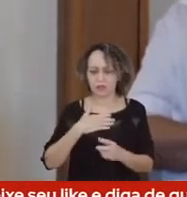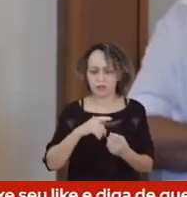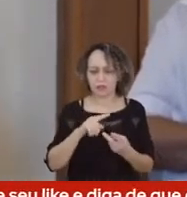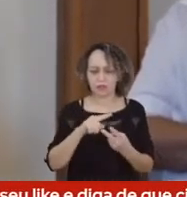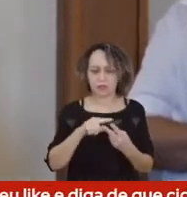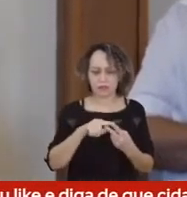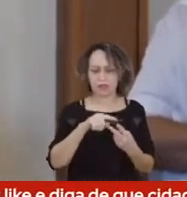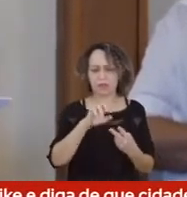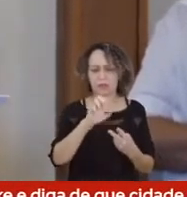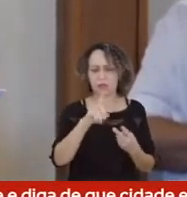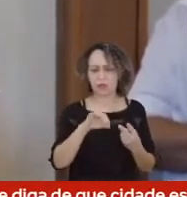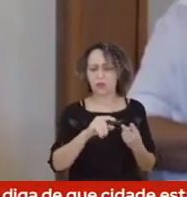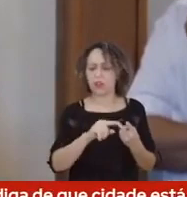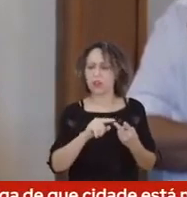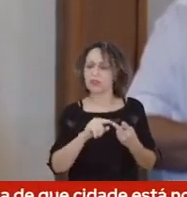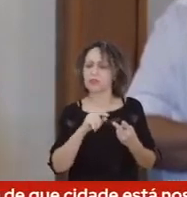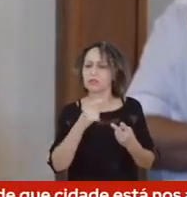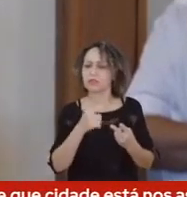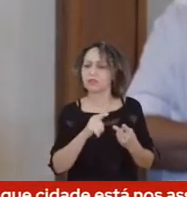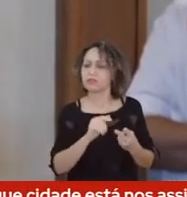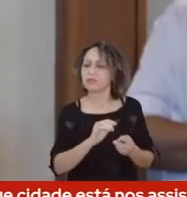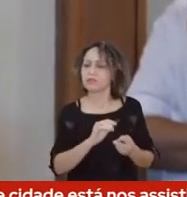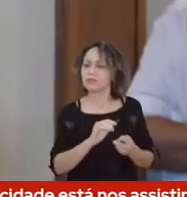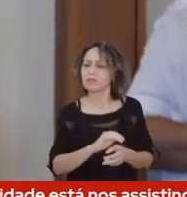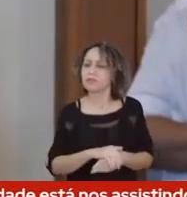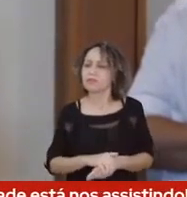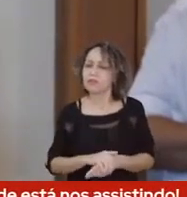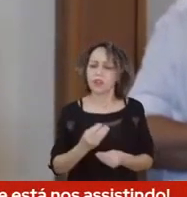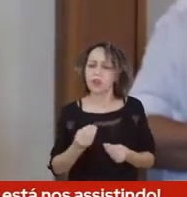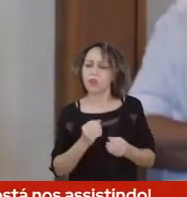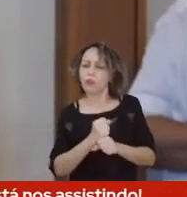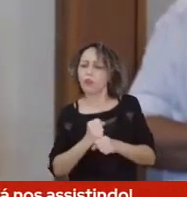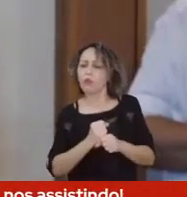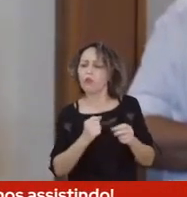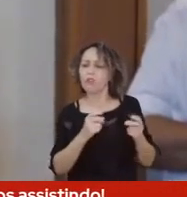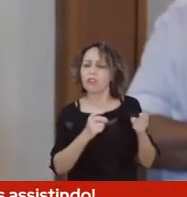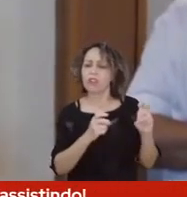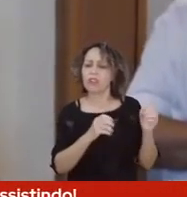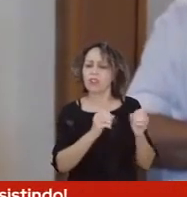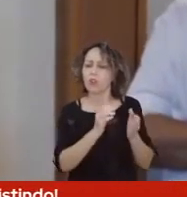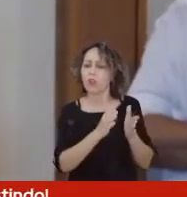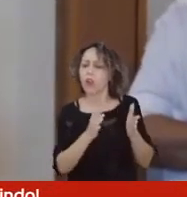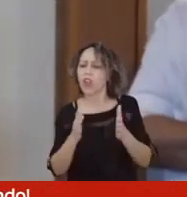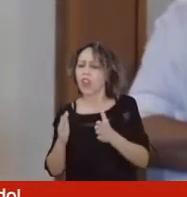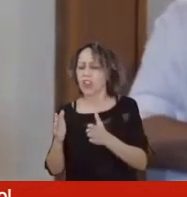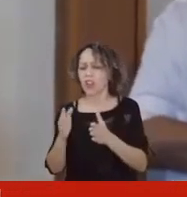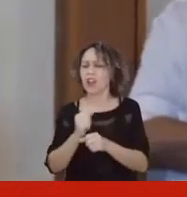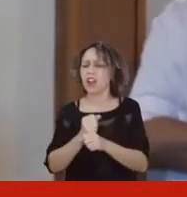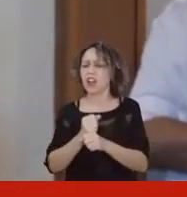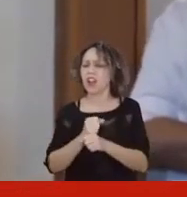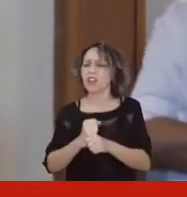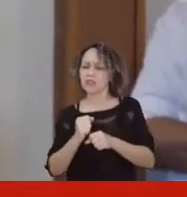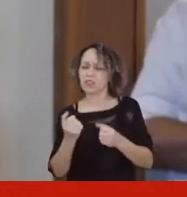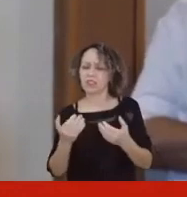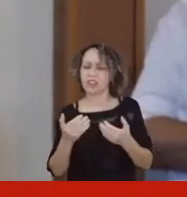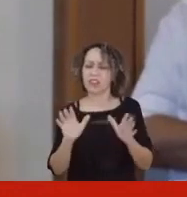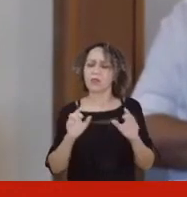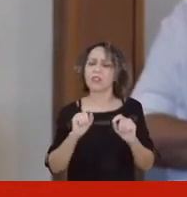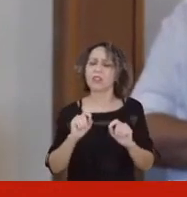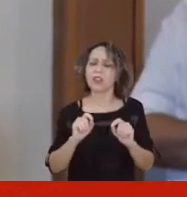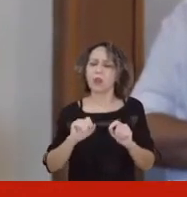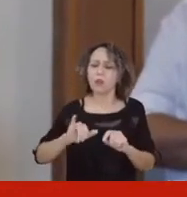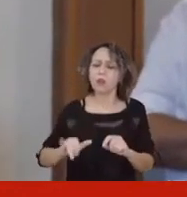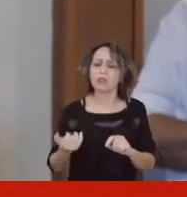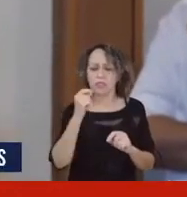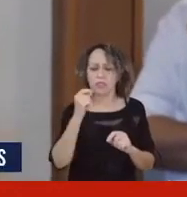província de petróleo do mundo nos últimos 50 anos, a província do pré-sal, abre um leque de oportunidades e o que a empresa vem fazendo nos últimos anos é